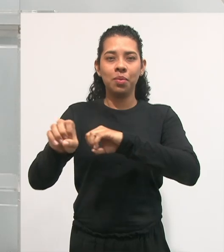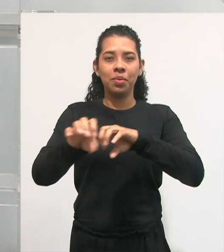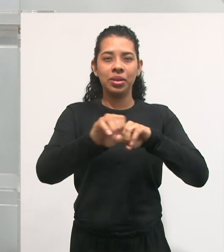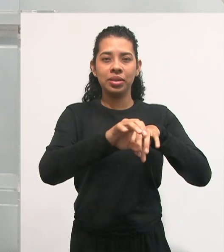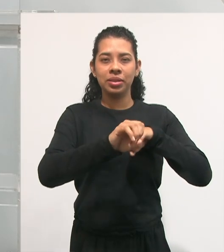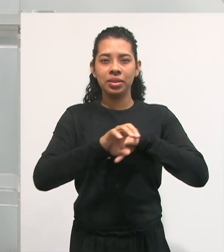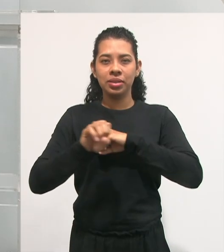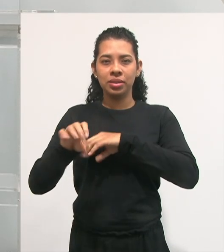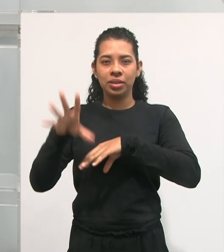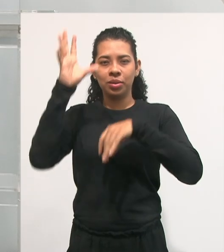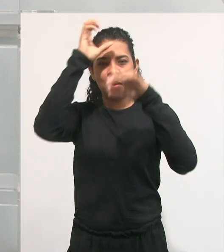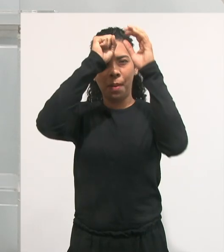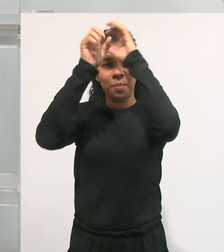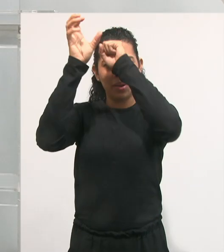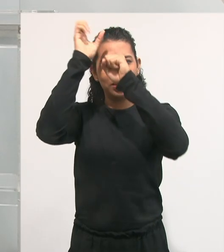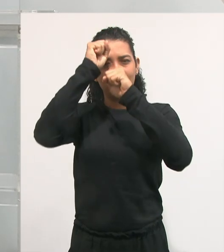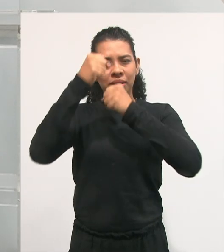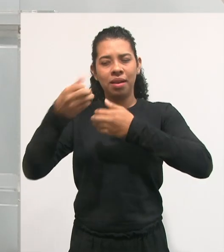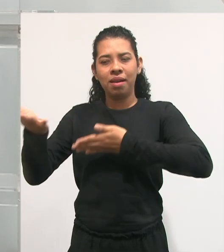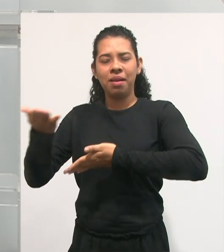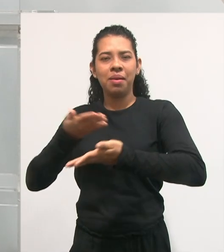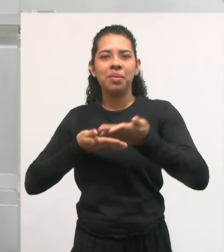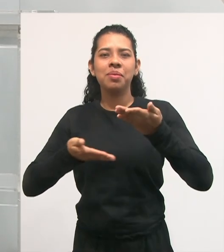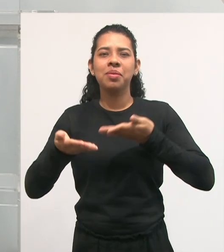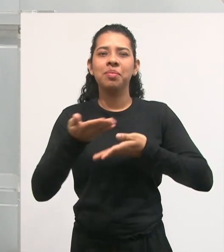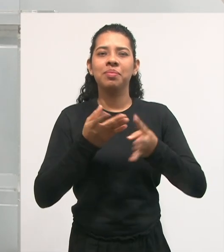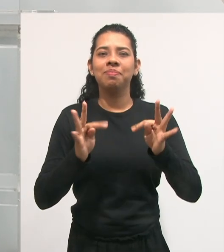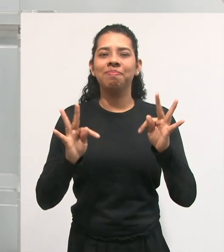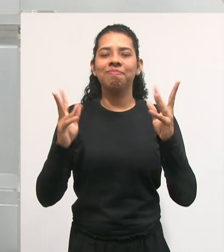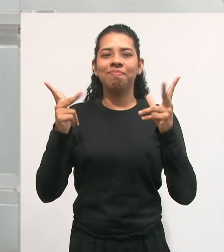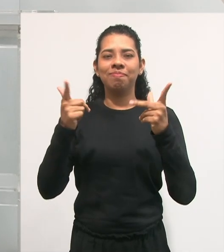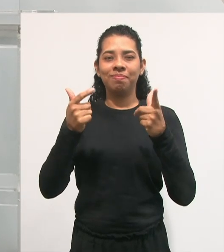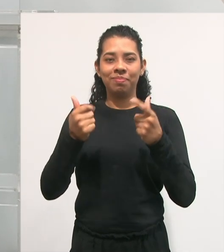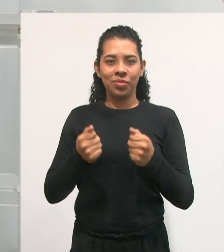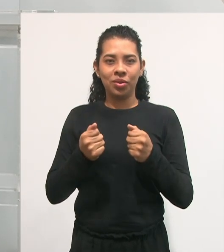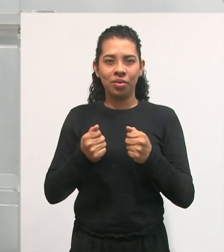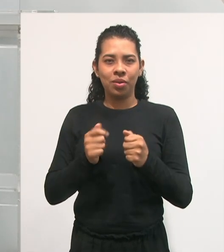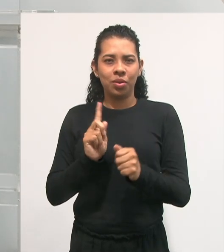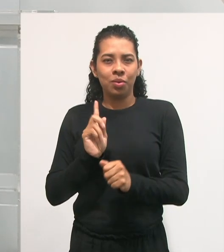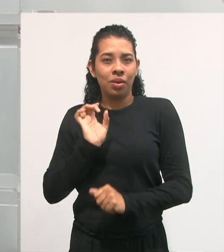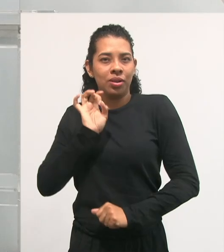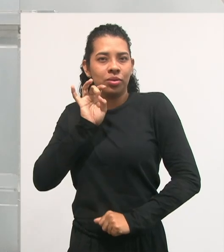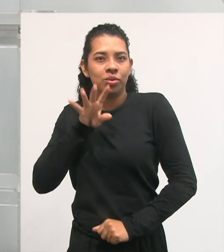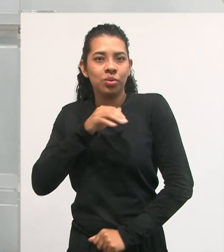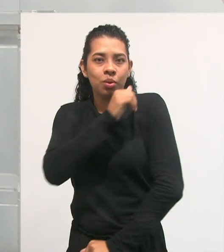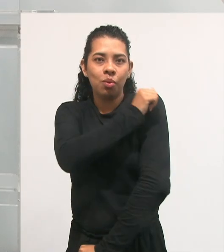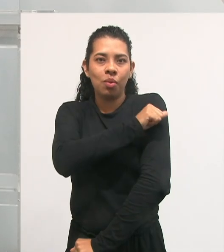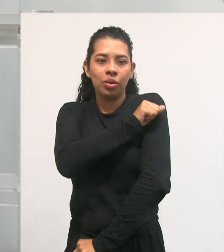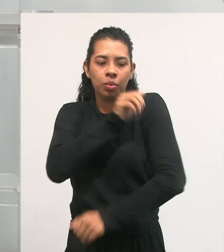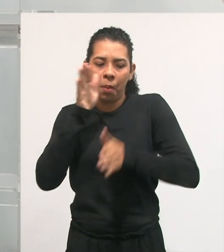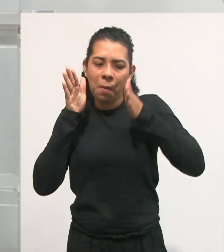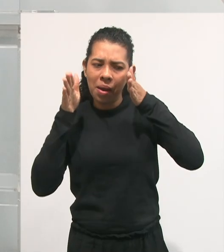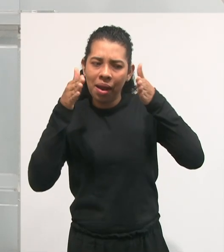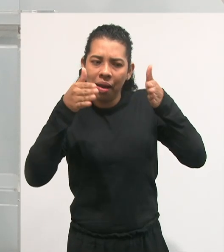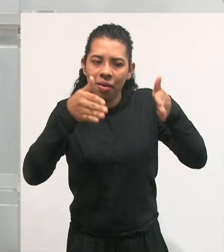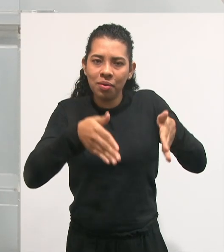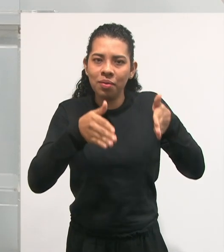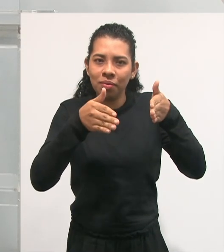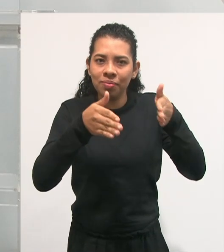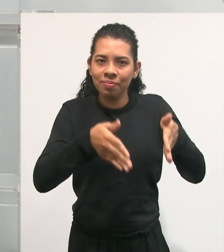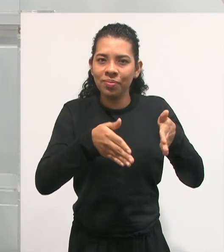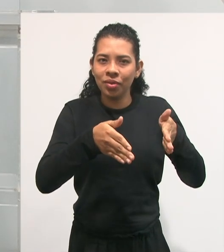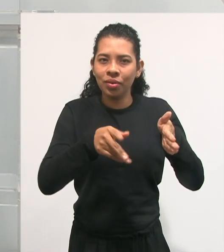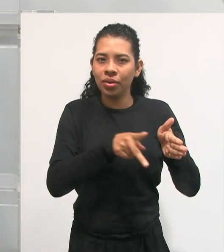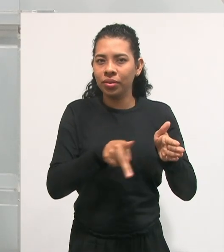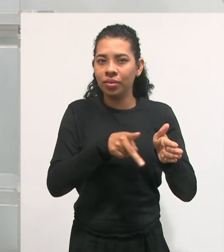forma colaborativa, participativa, em que ele não está centrado apenas na figura do professor, mas é algo